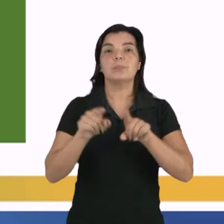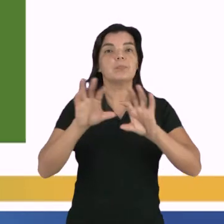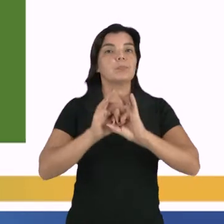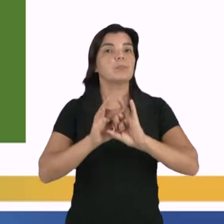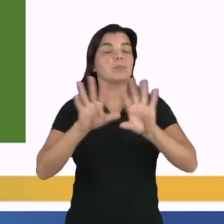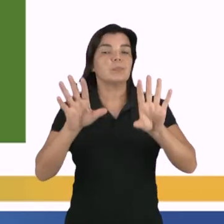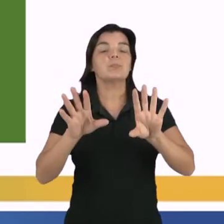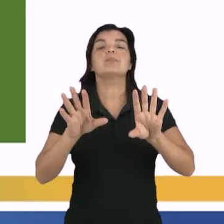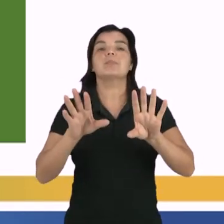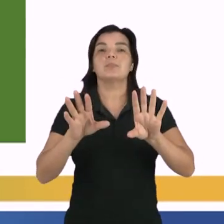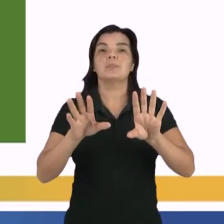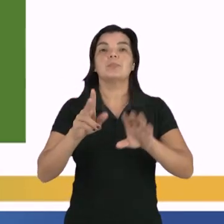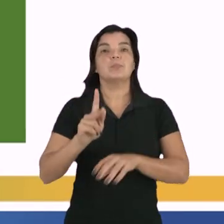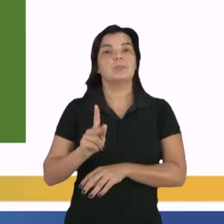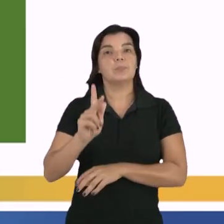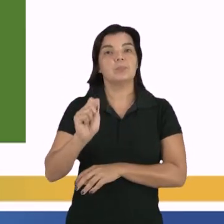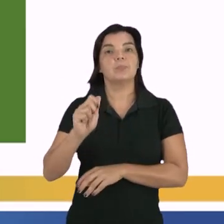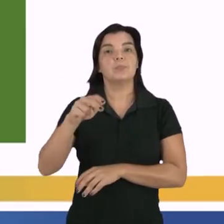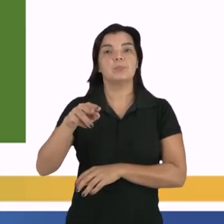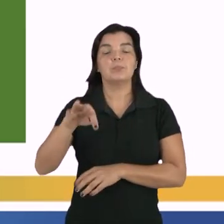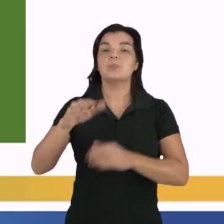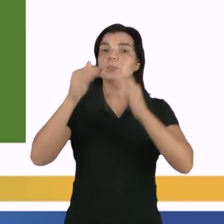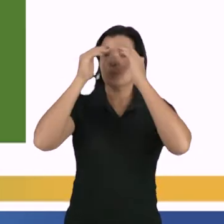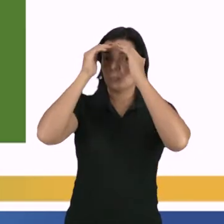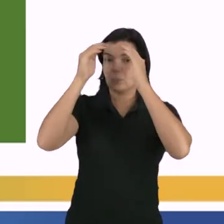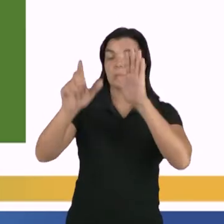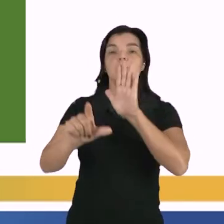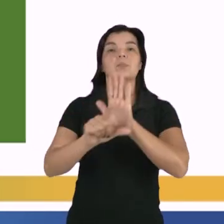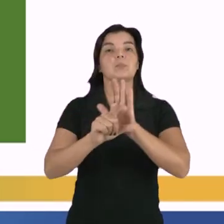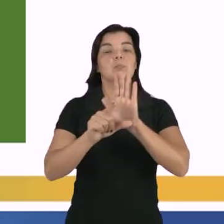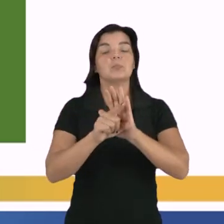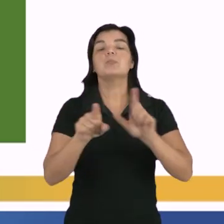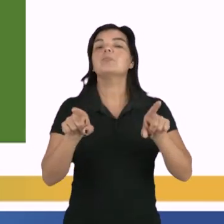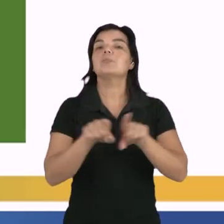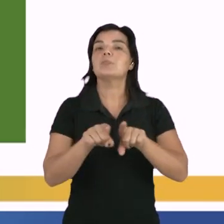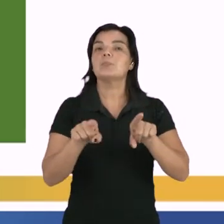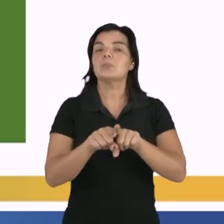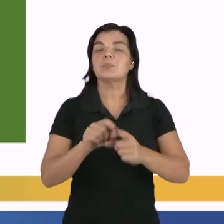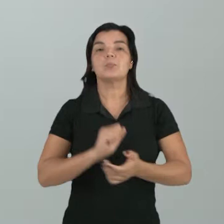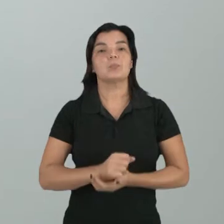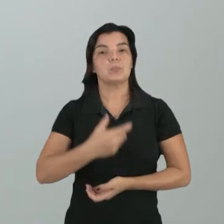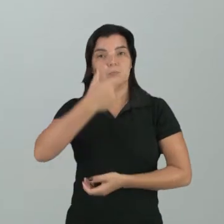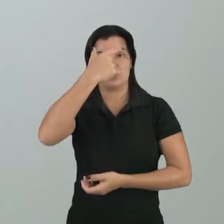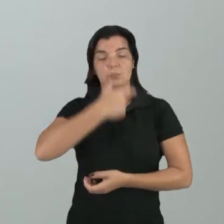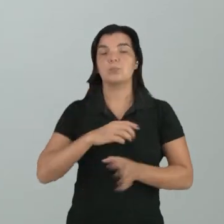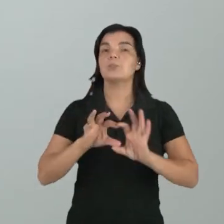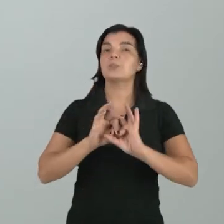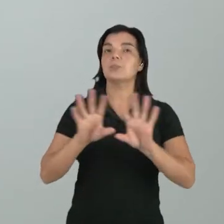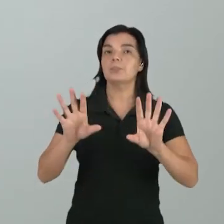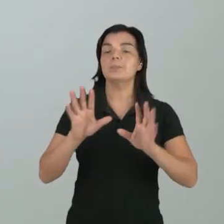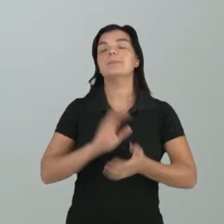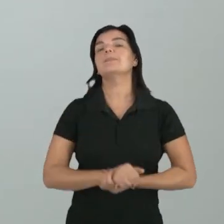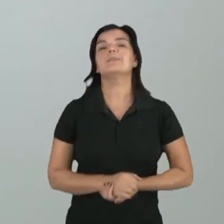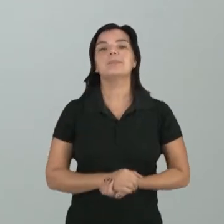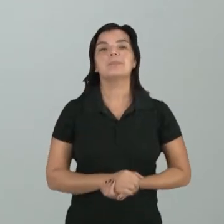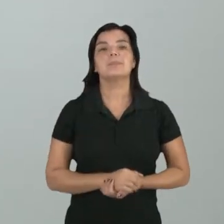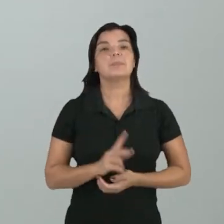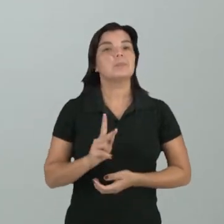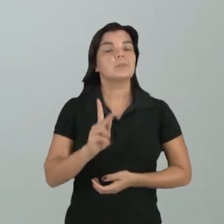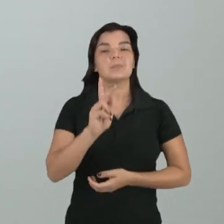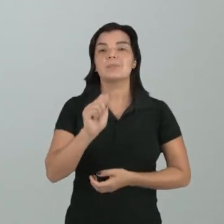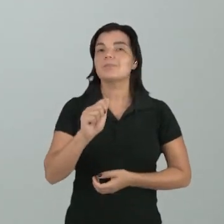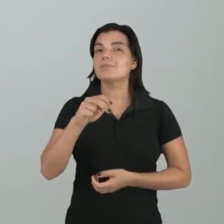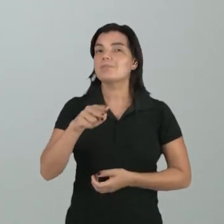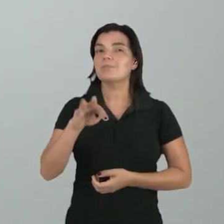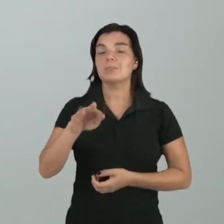da liberdade em Kant. Então, eu obedeço à lei e, ao mesmo tempo, eu sou livre. Gente,